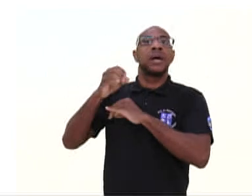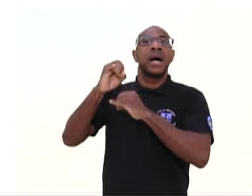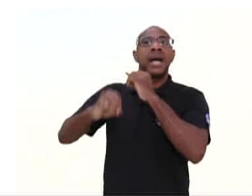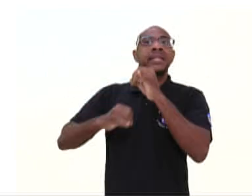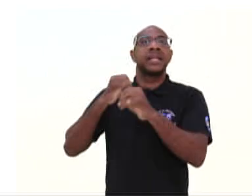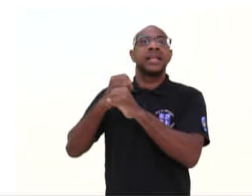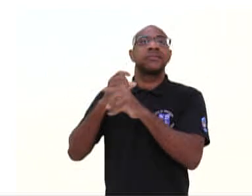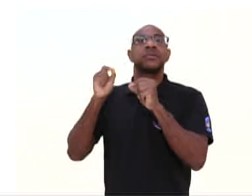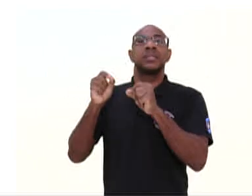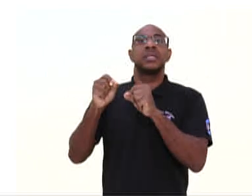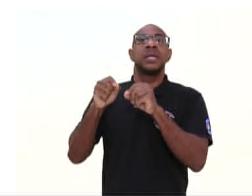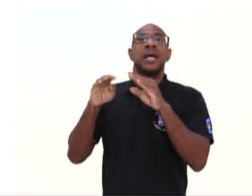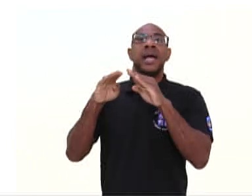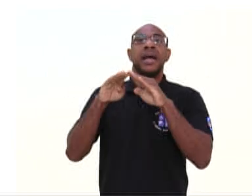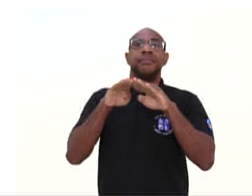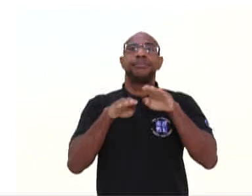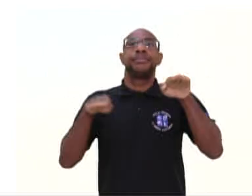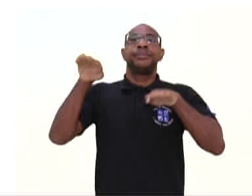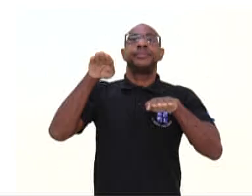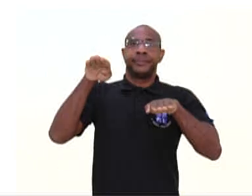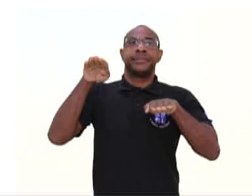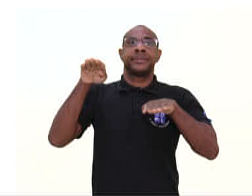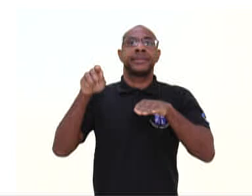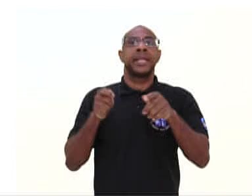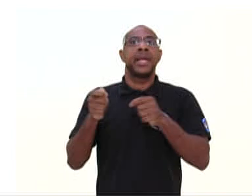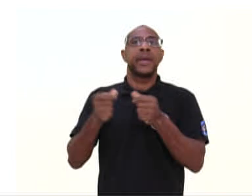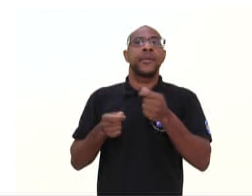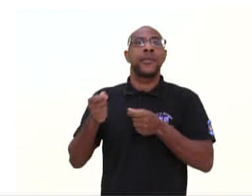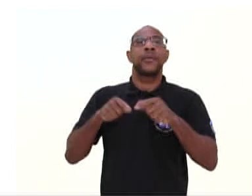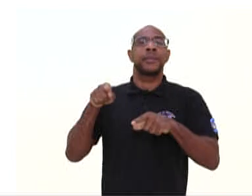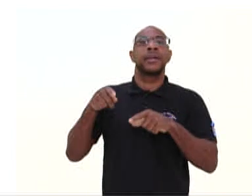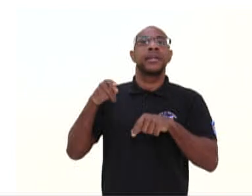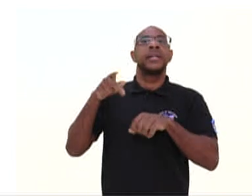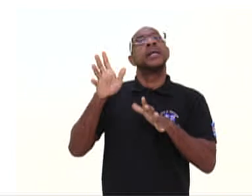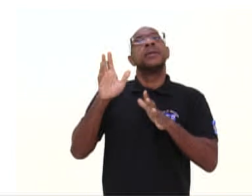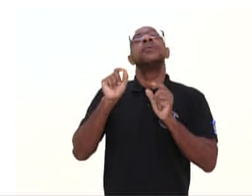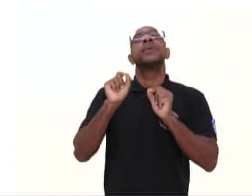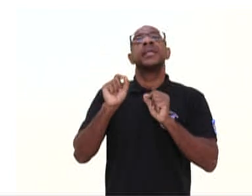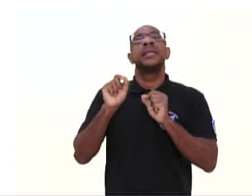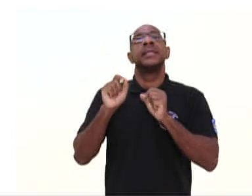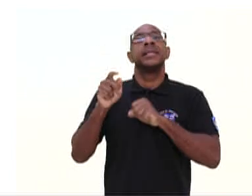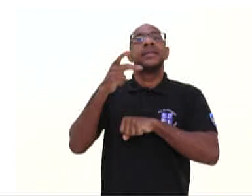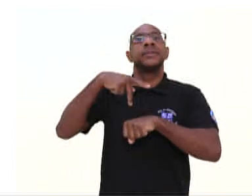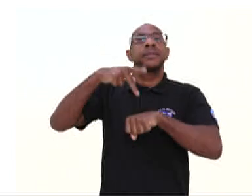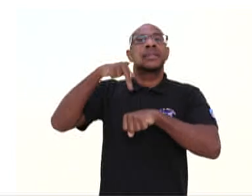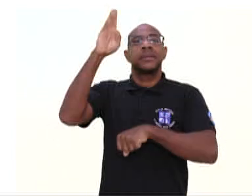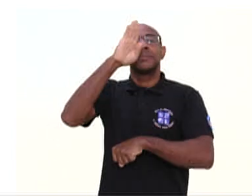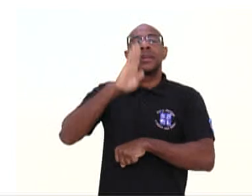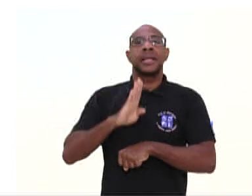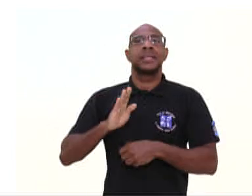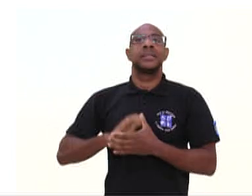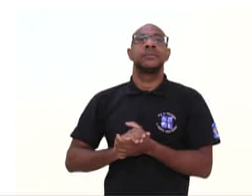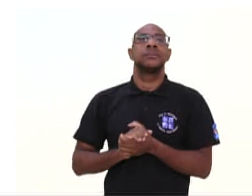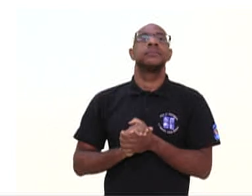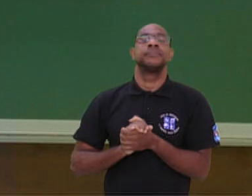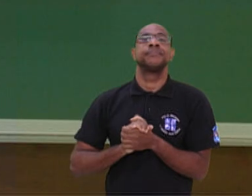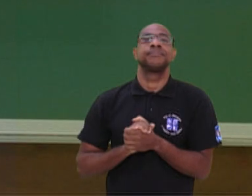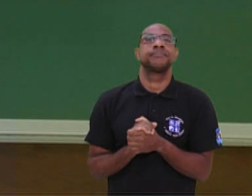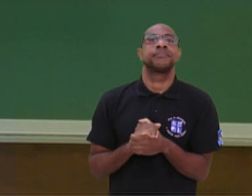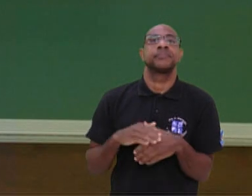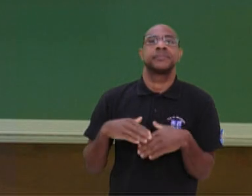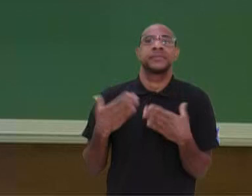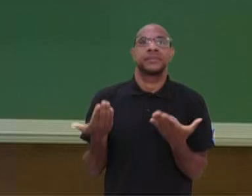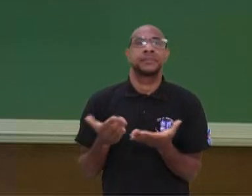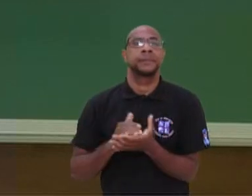a desigualdade econômica do país. Ela coincide com uma distribuição desigual aí de acessibilidade à rede